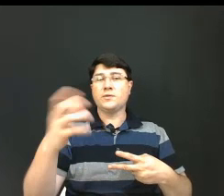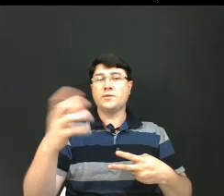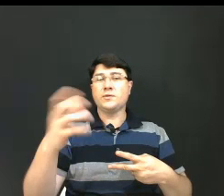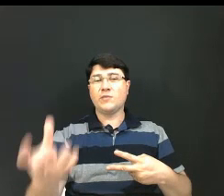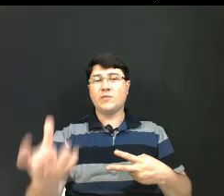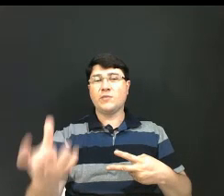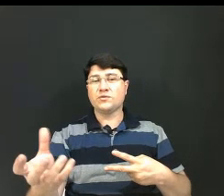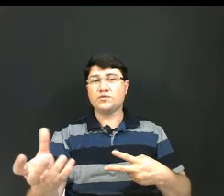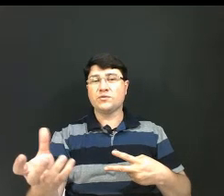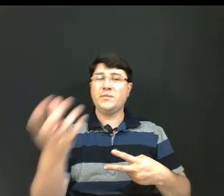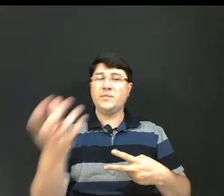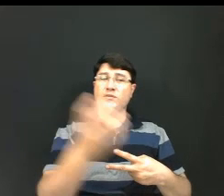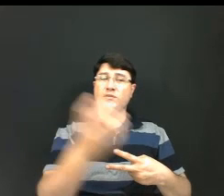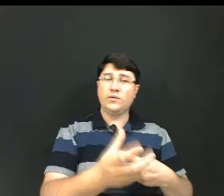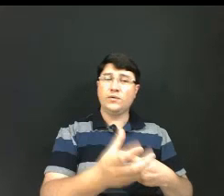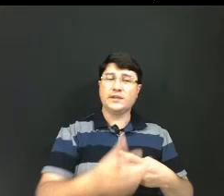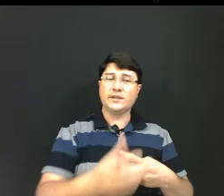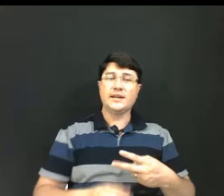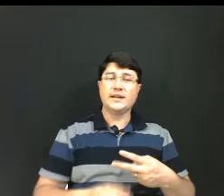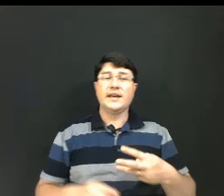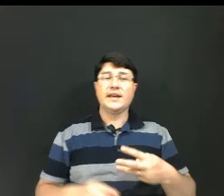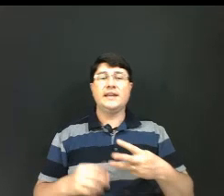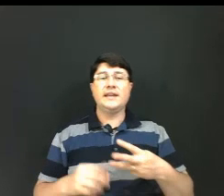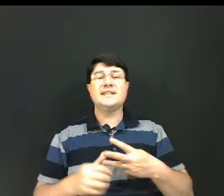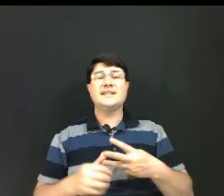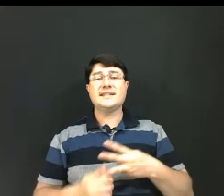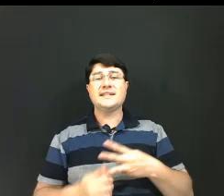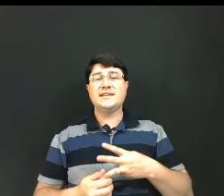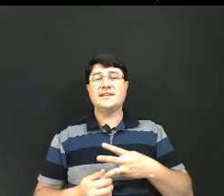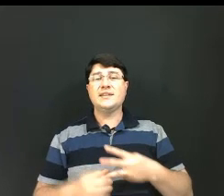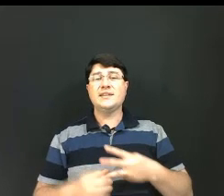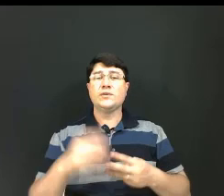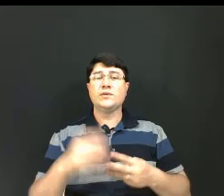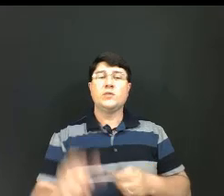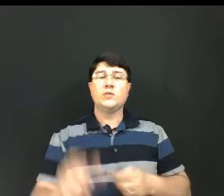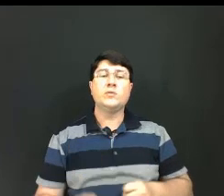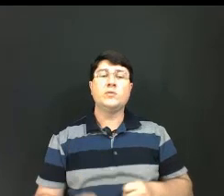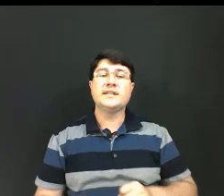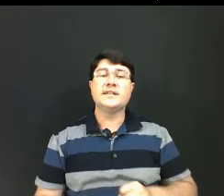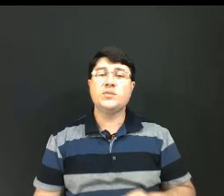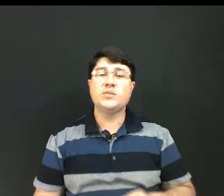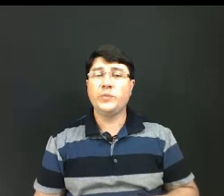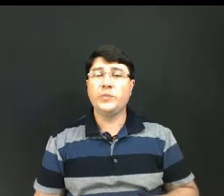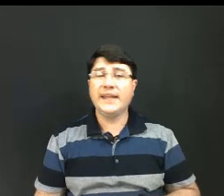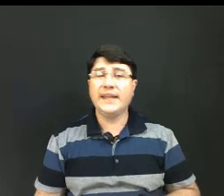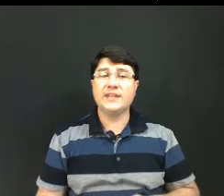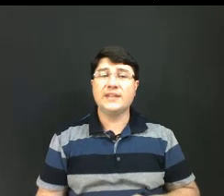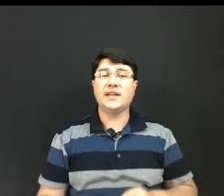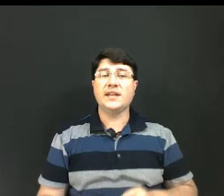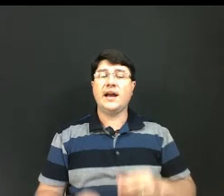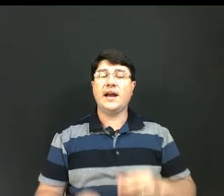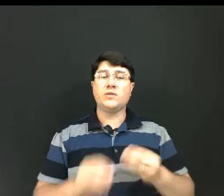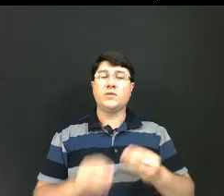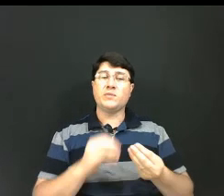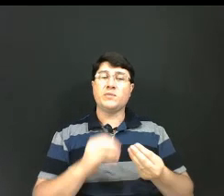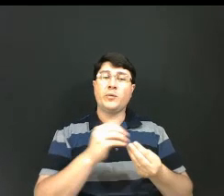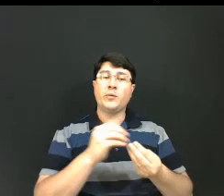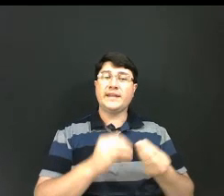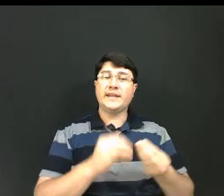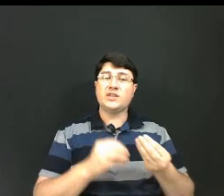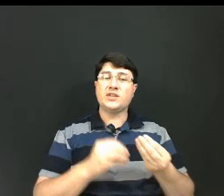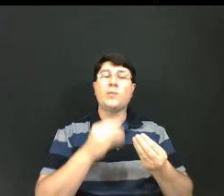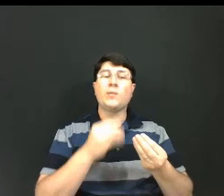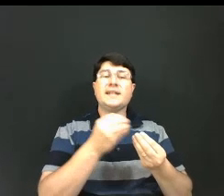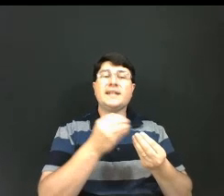posse, algo estava com uma pessoa e passou para outra. E nesse terceiro exemplo, uma mudança de propriedade, né? Algo que tinha